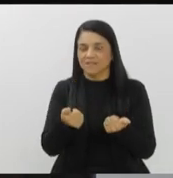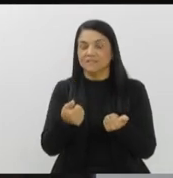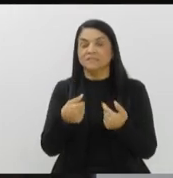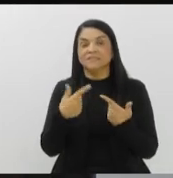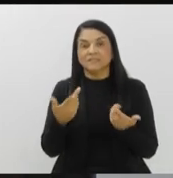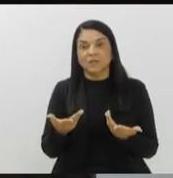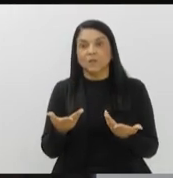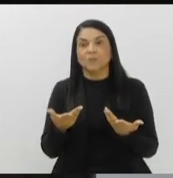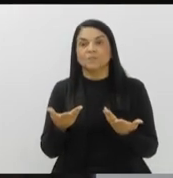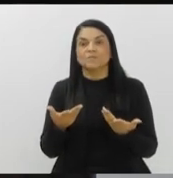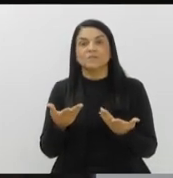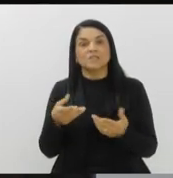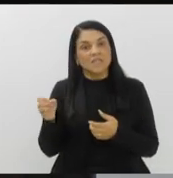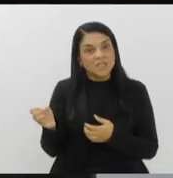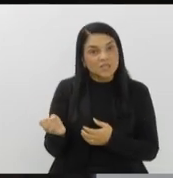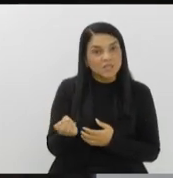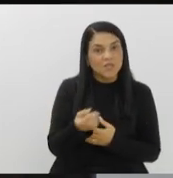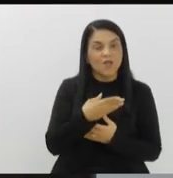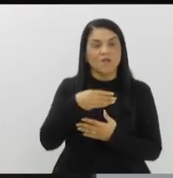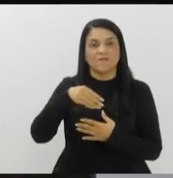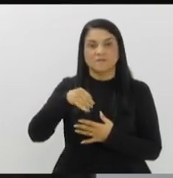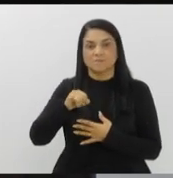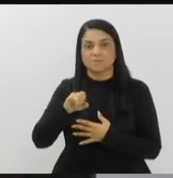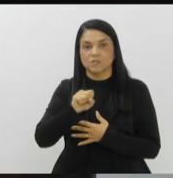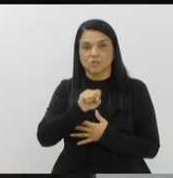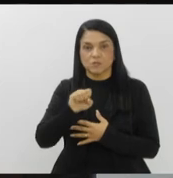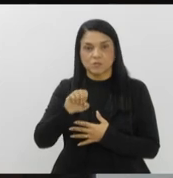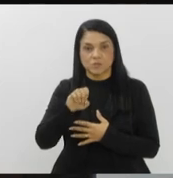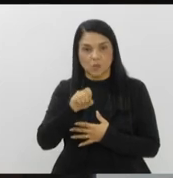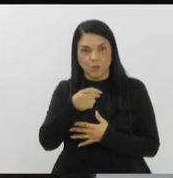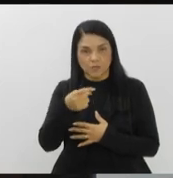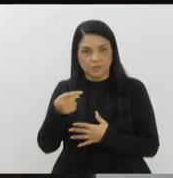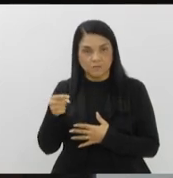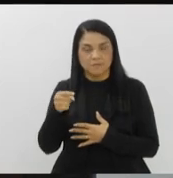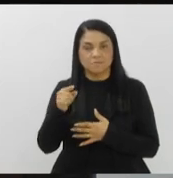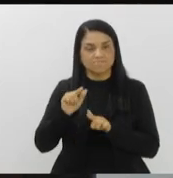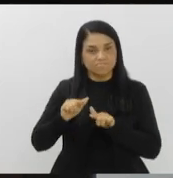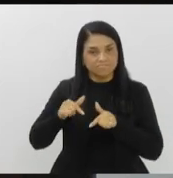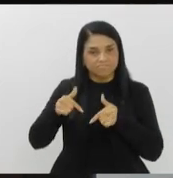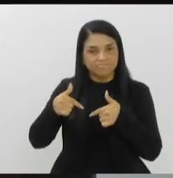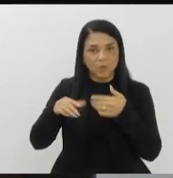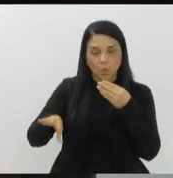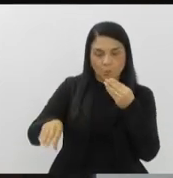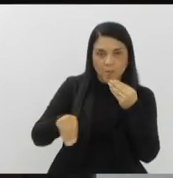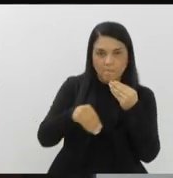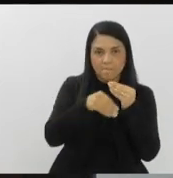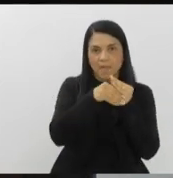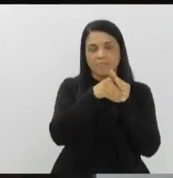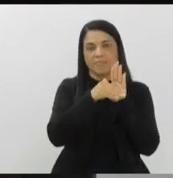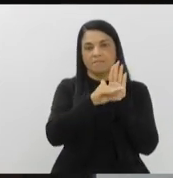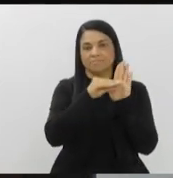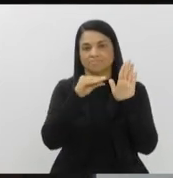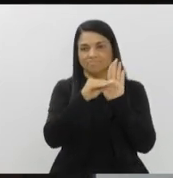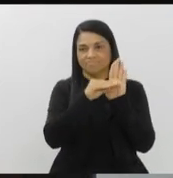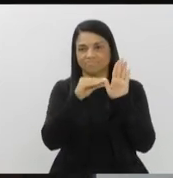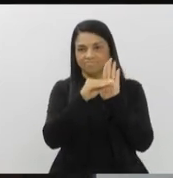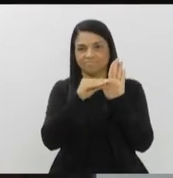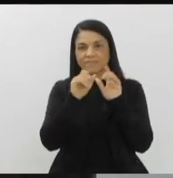tem as novas missões também que vieram como emenda da LERJ na época da sanção, no